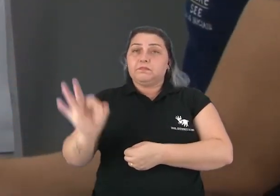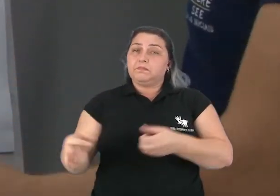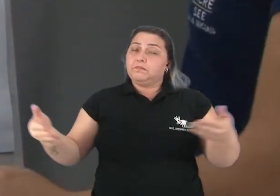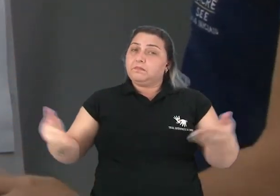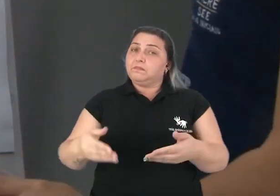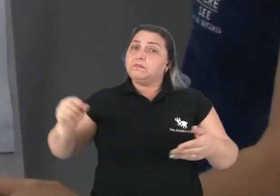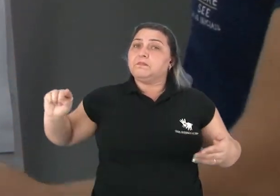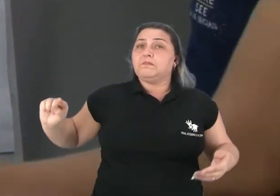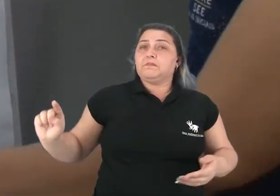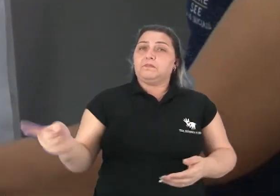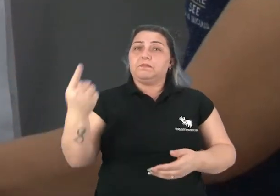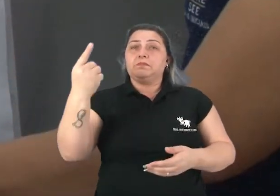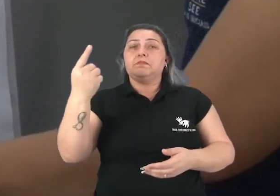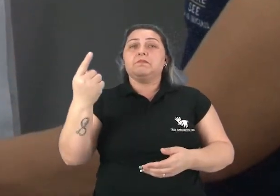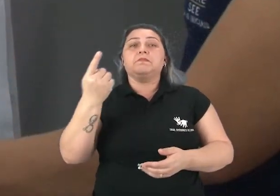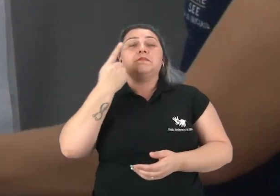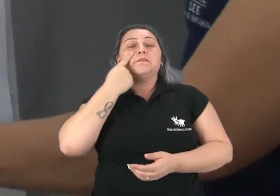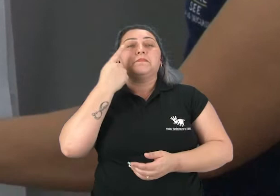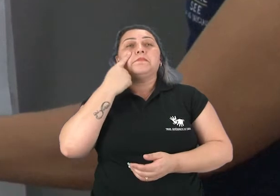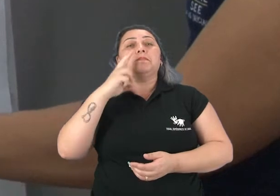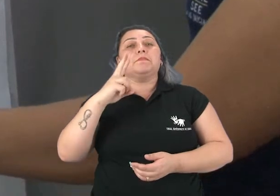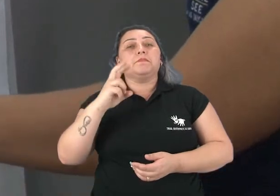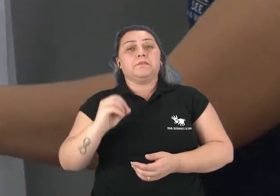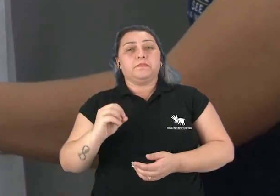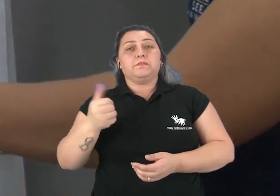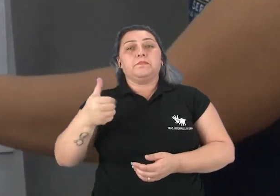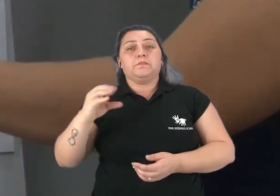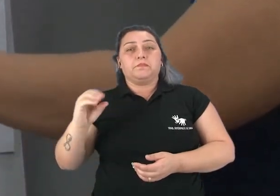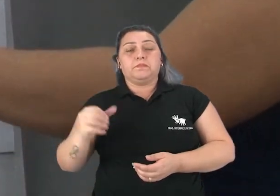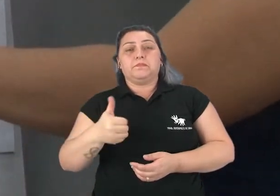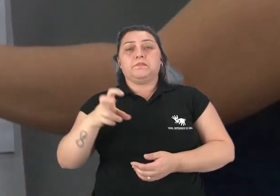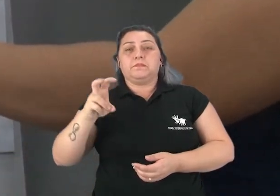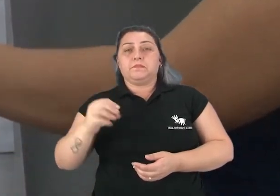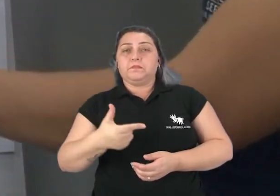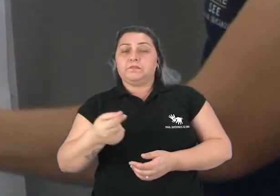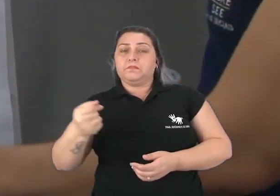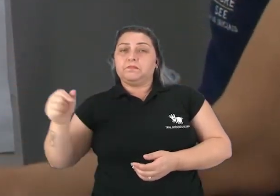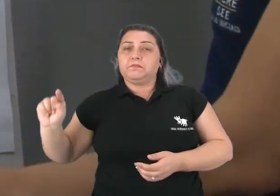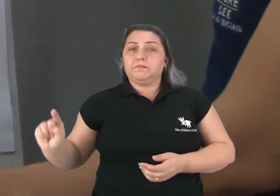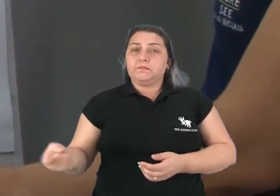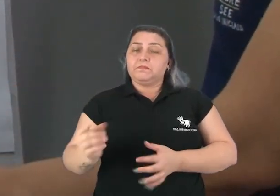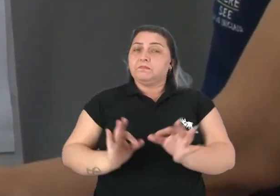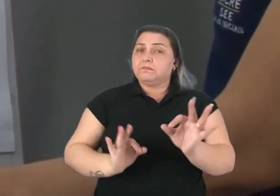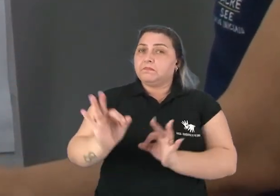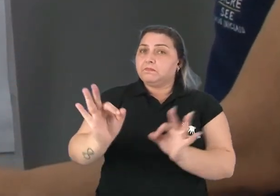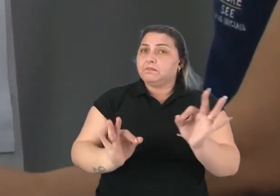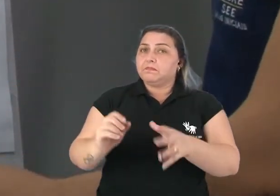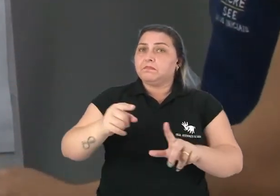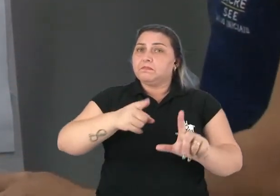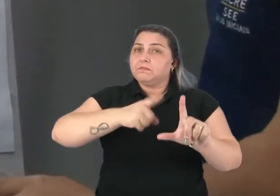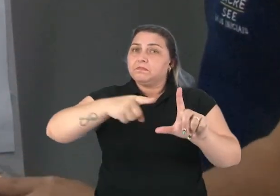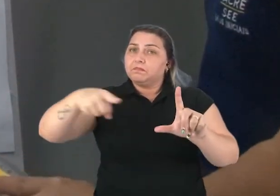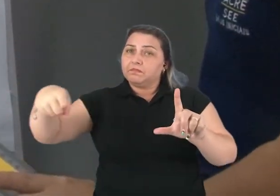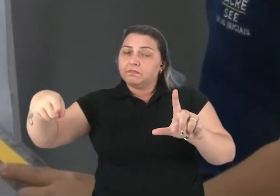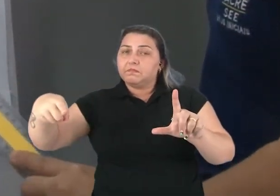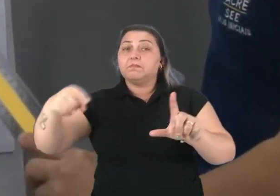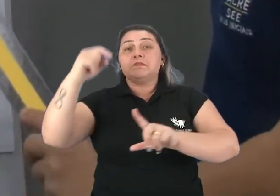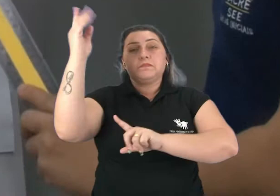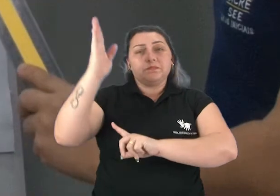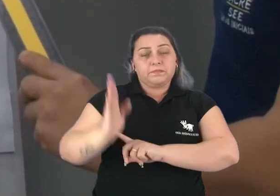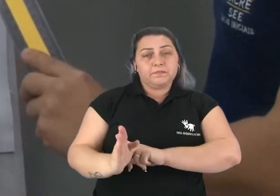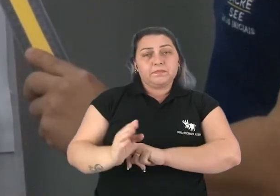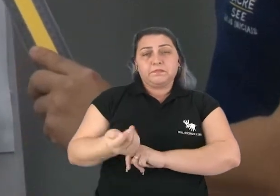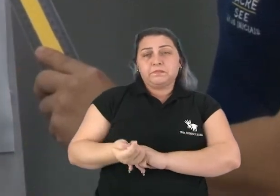por milhões, ó. Aqui é 50, 100, 150 e 200 milhões, está organizado no nosso gráfico. E aqui o Brasil